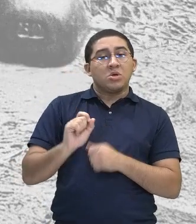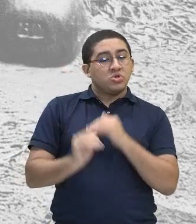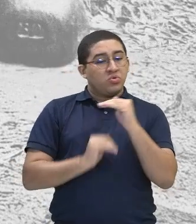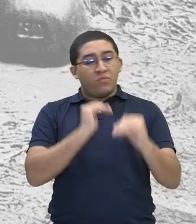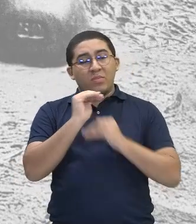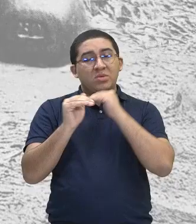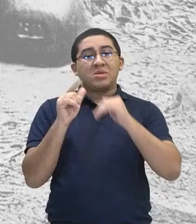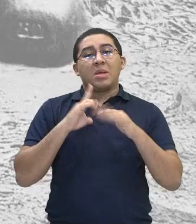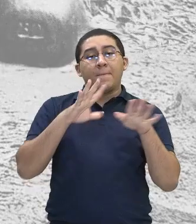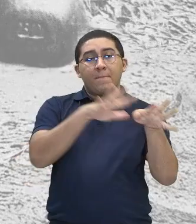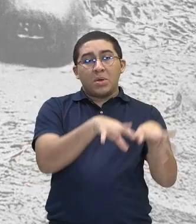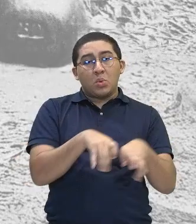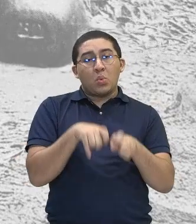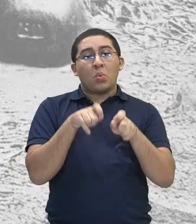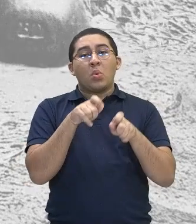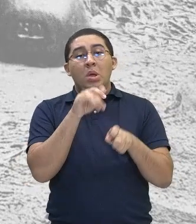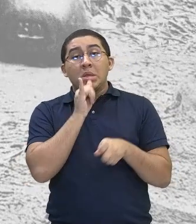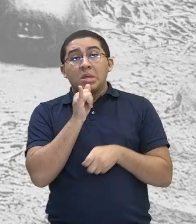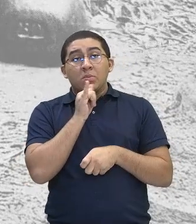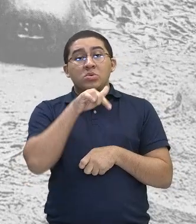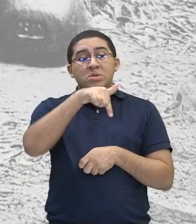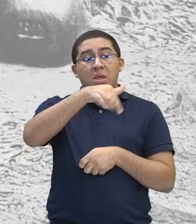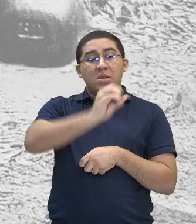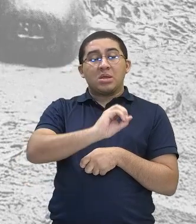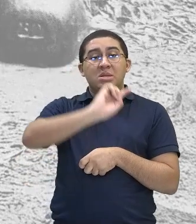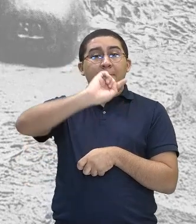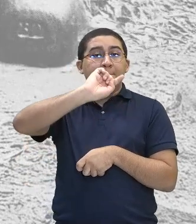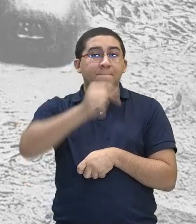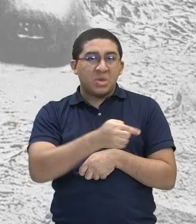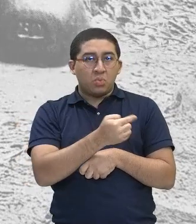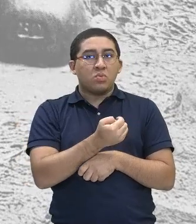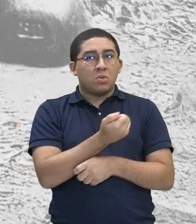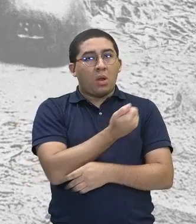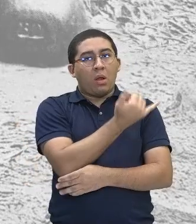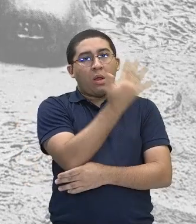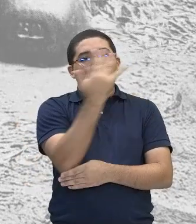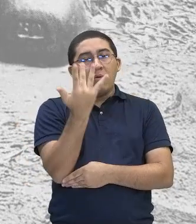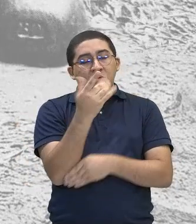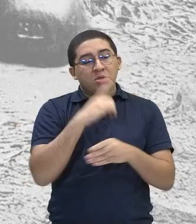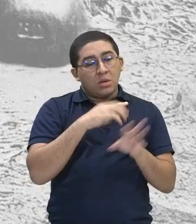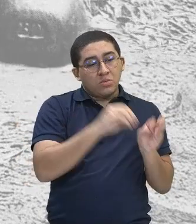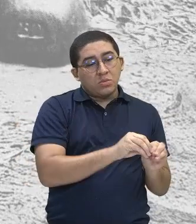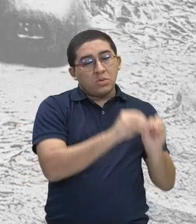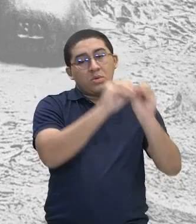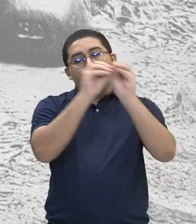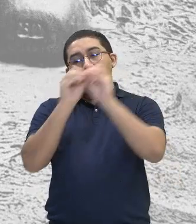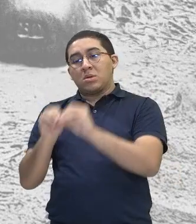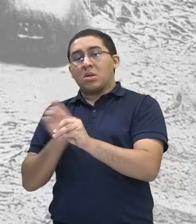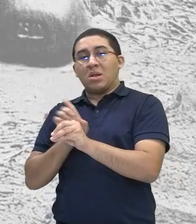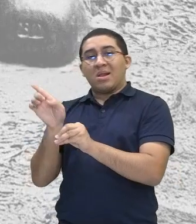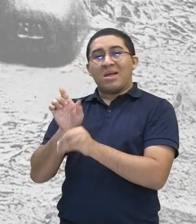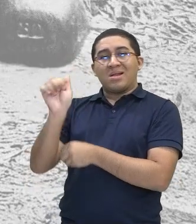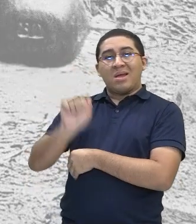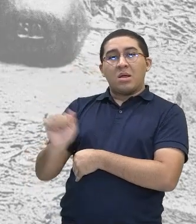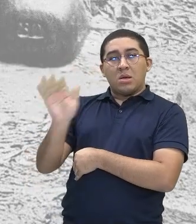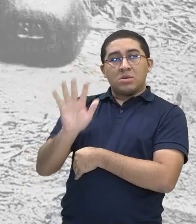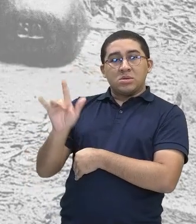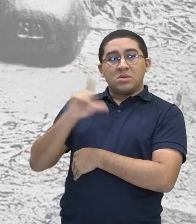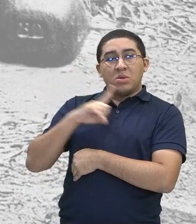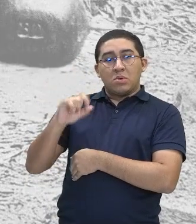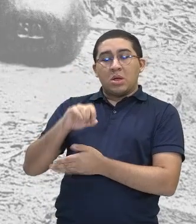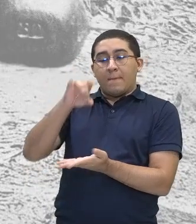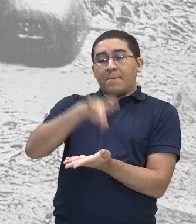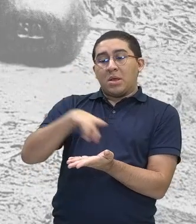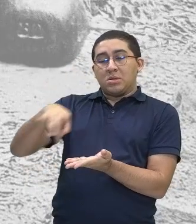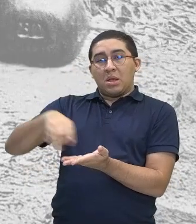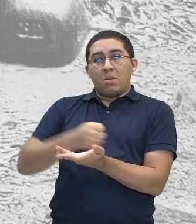de 70 mil mudas. E aí levam para o Sudeste Asiático para ali